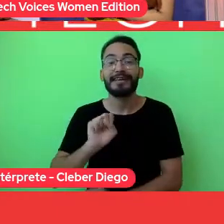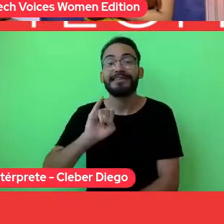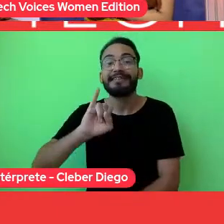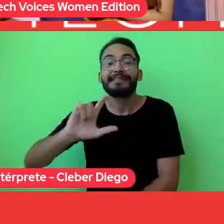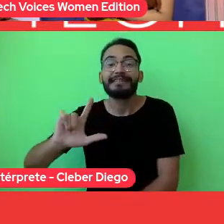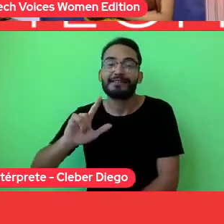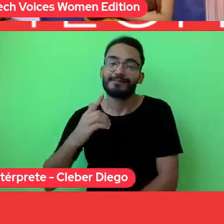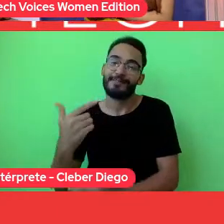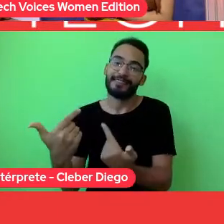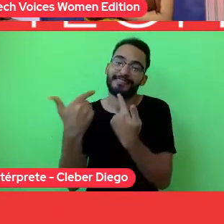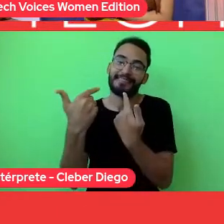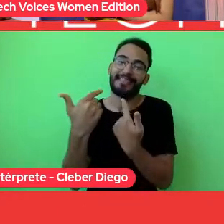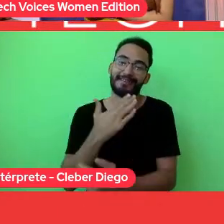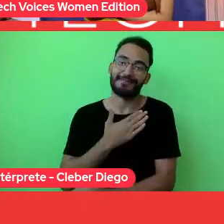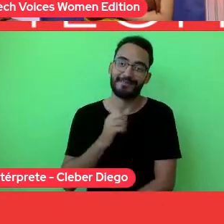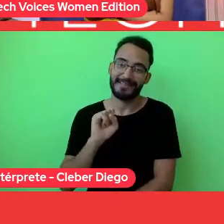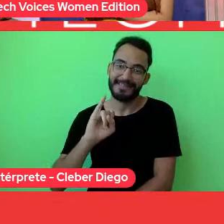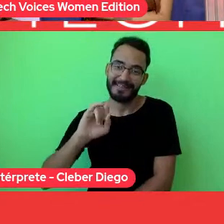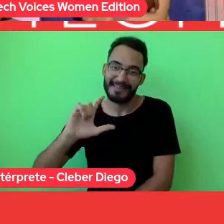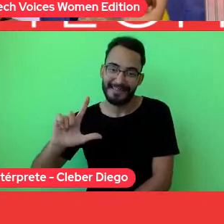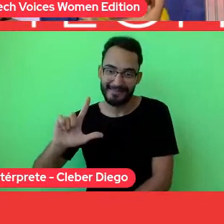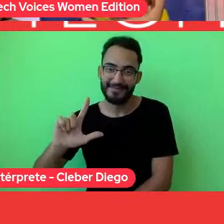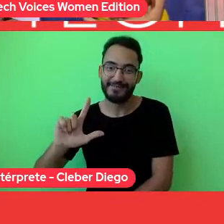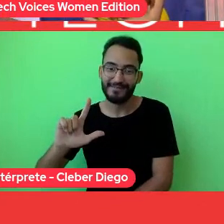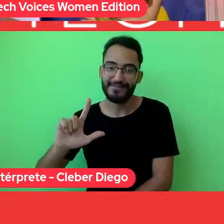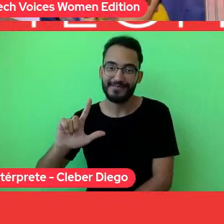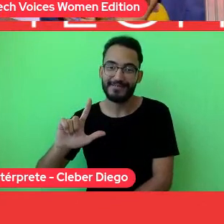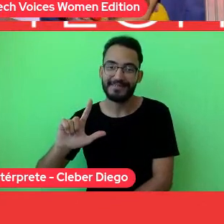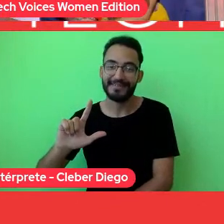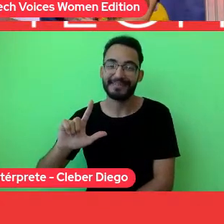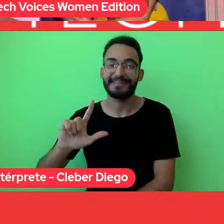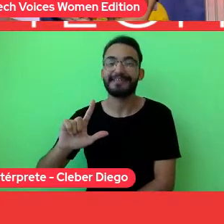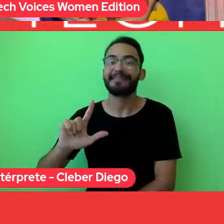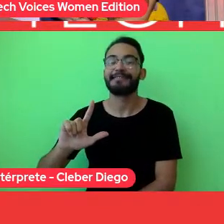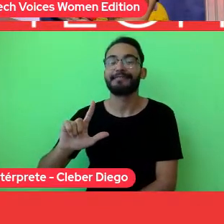falou, que o nome corporativo dela é Val, o meu também pode ser Sil.